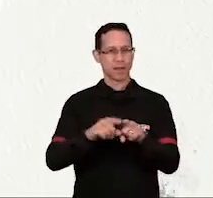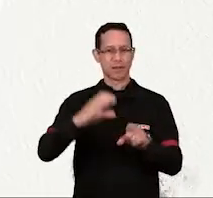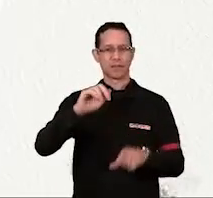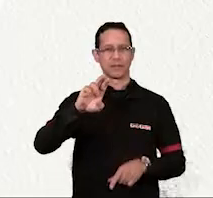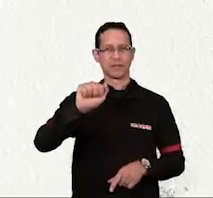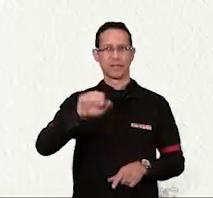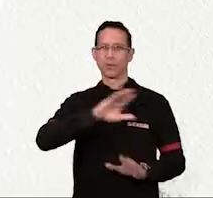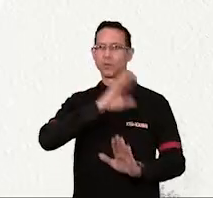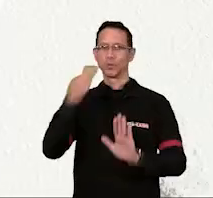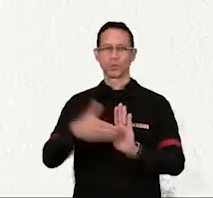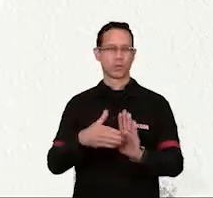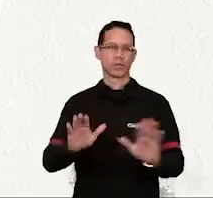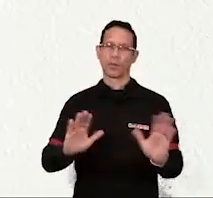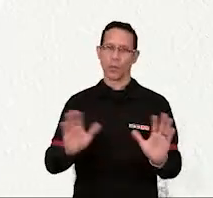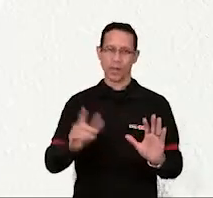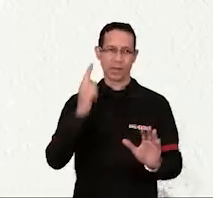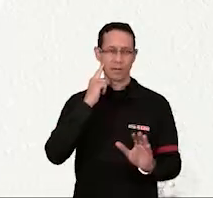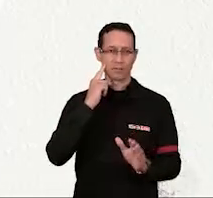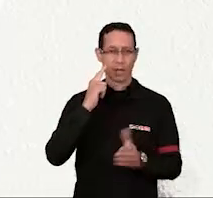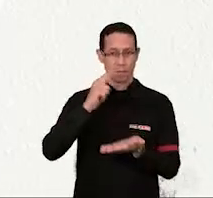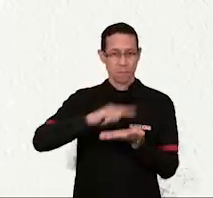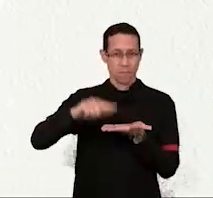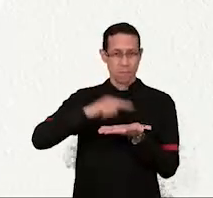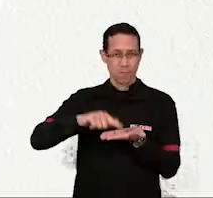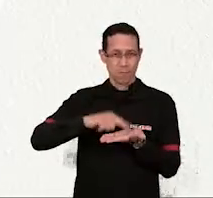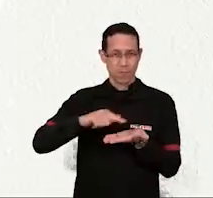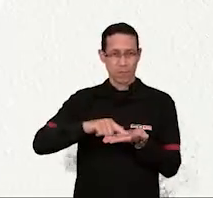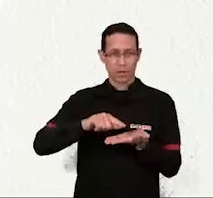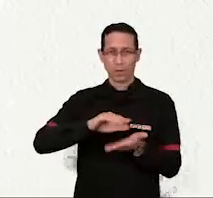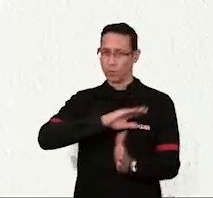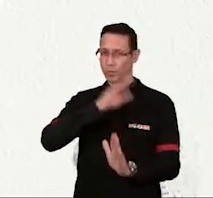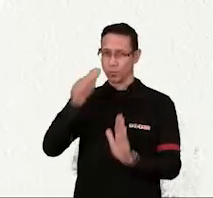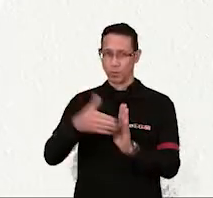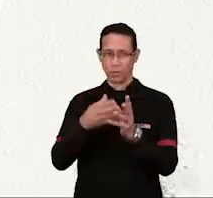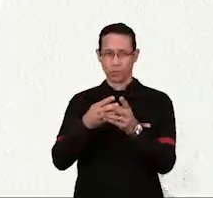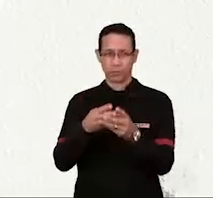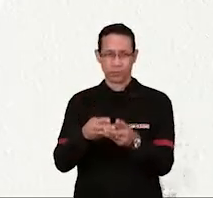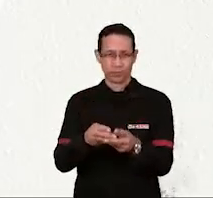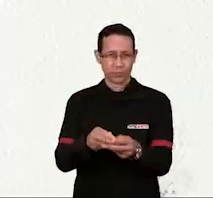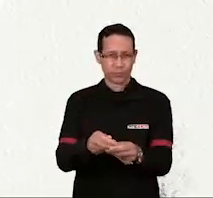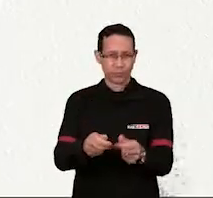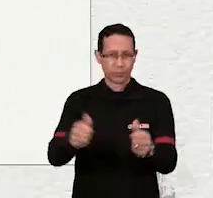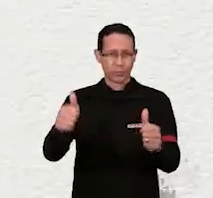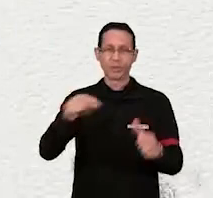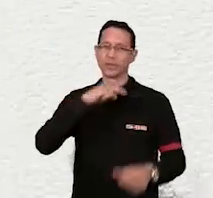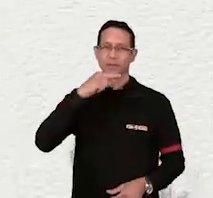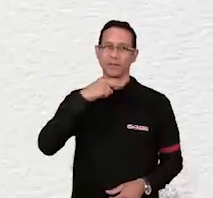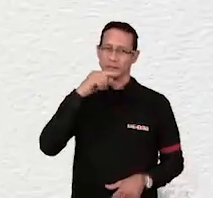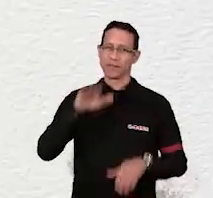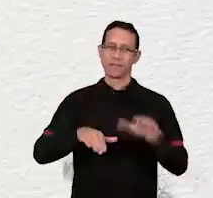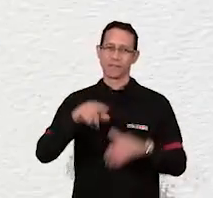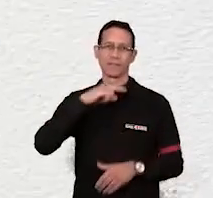toda. E os próprios produtos de limpeza, muitas vezes, não são capazes de dissolver tudo isso que está dentro do conduto.